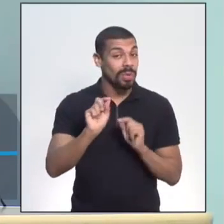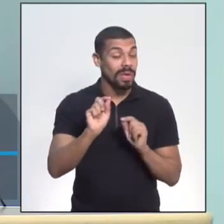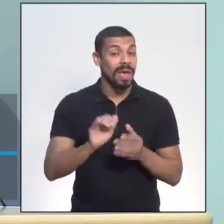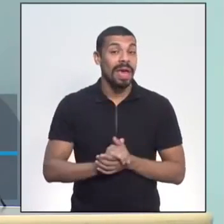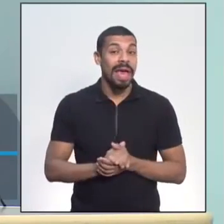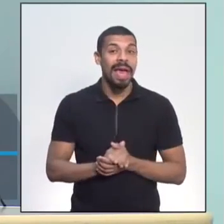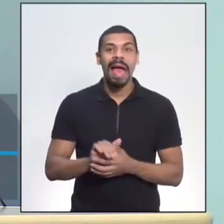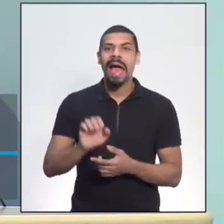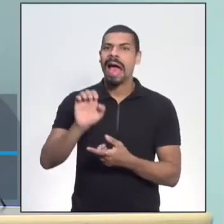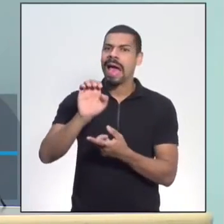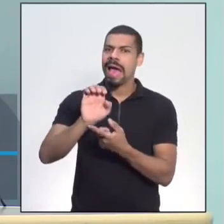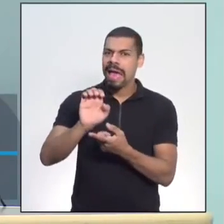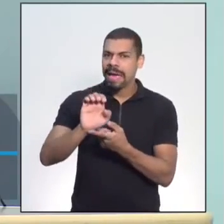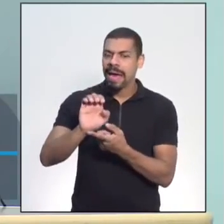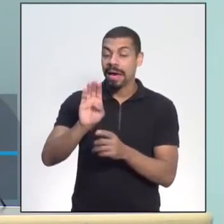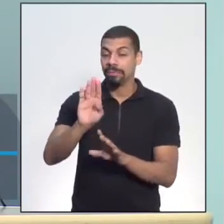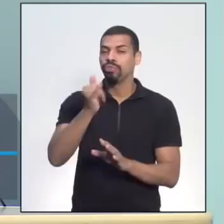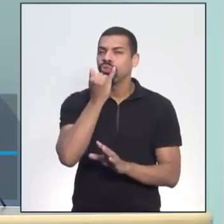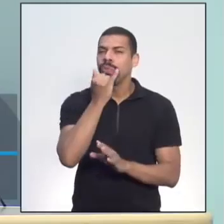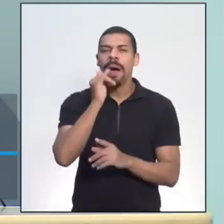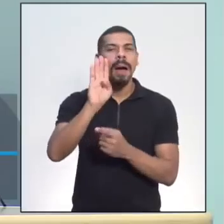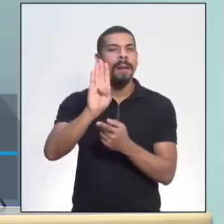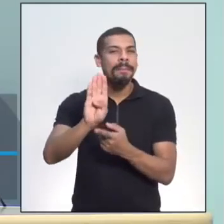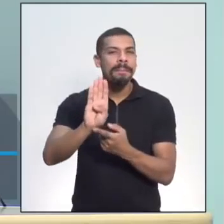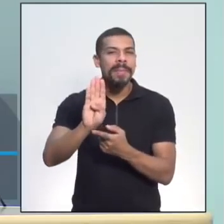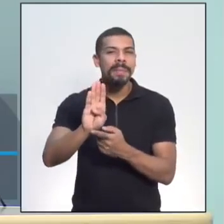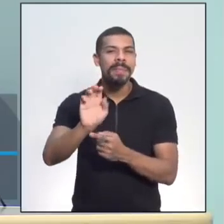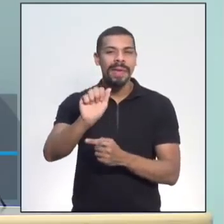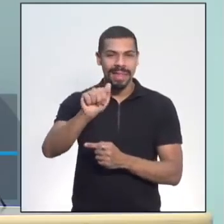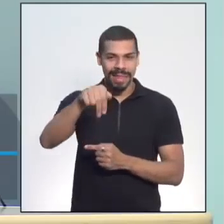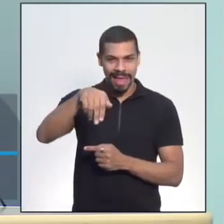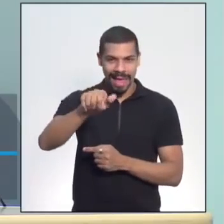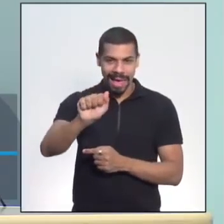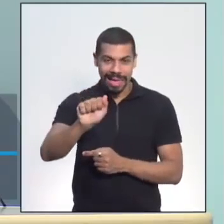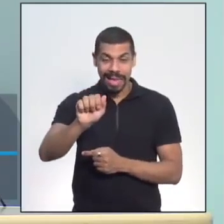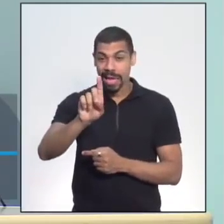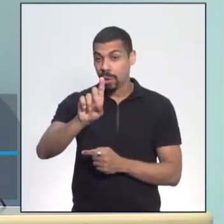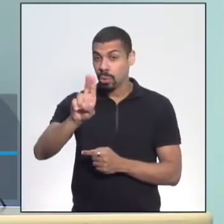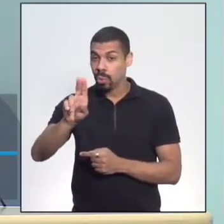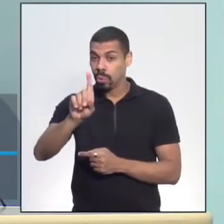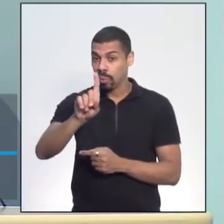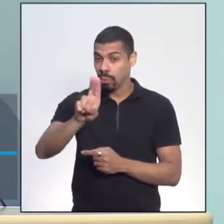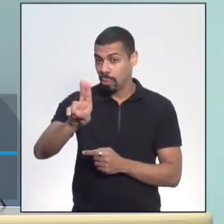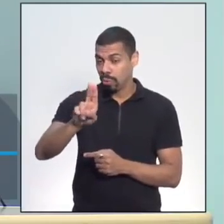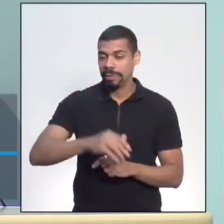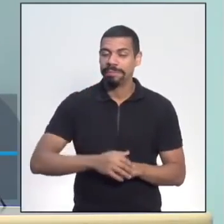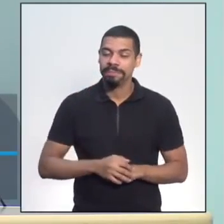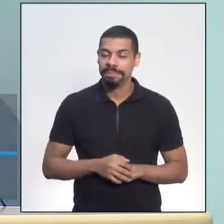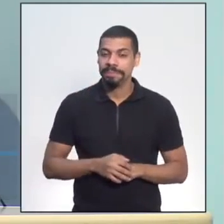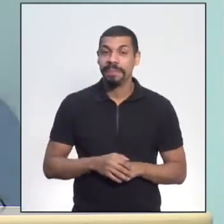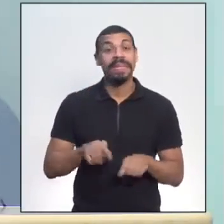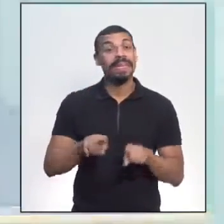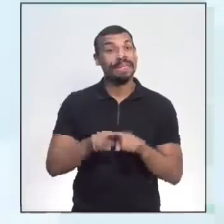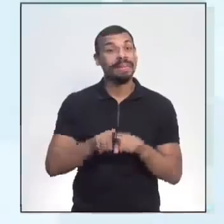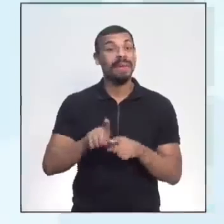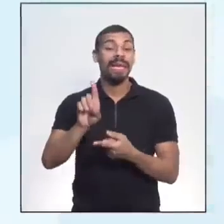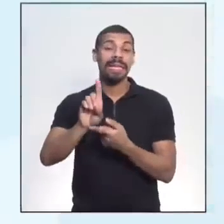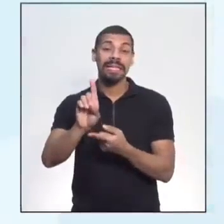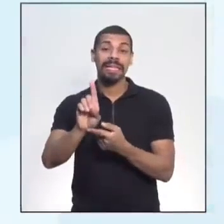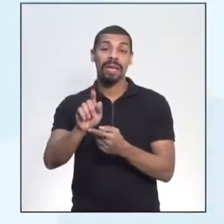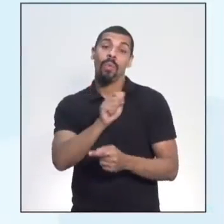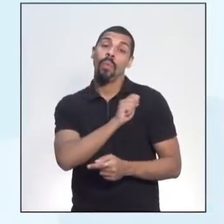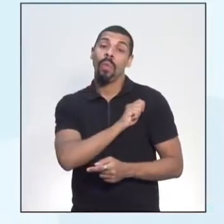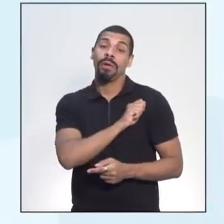correta é a E, a B, no caso da Ana e do Dudu. E a letra D, o Vitor falou que